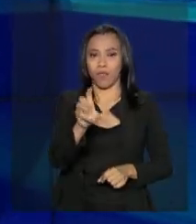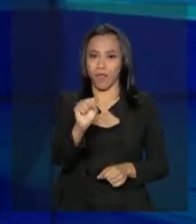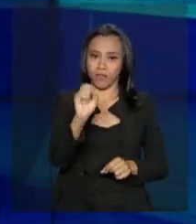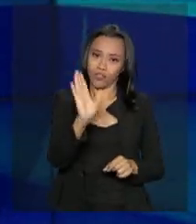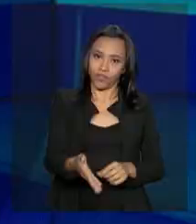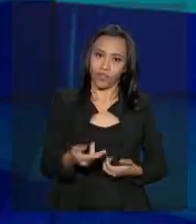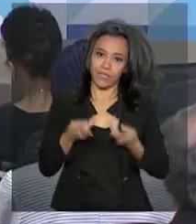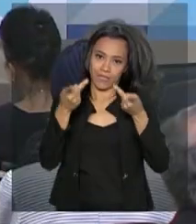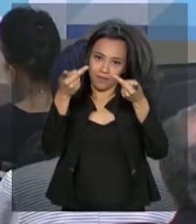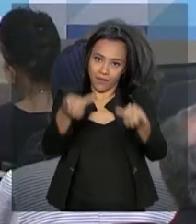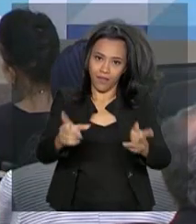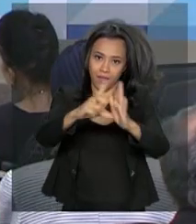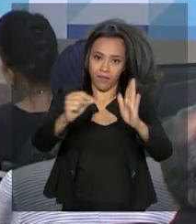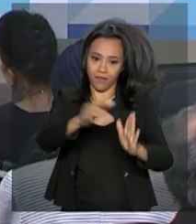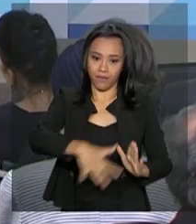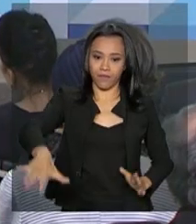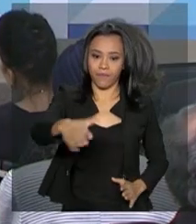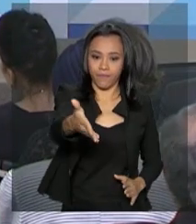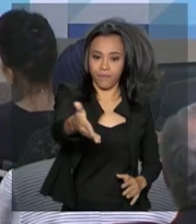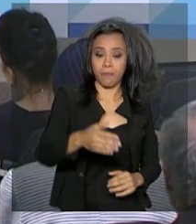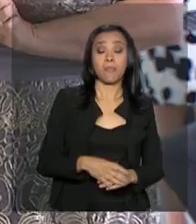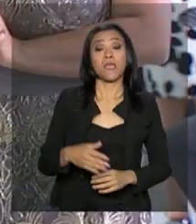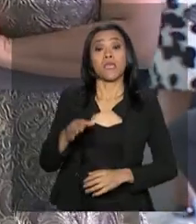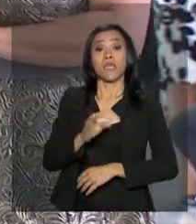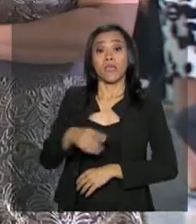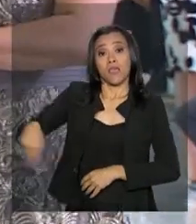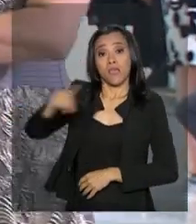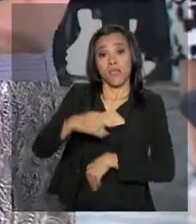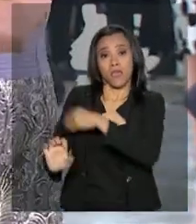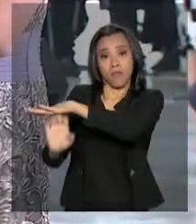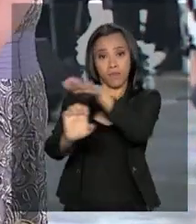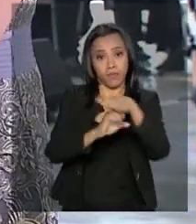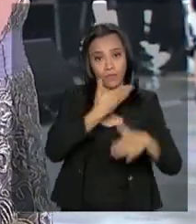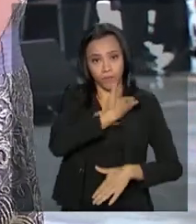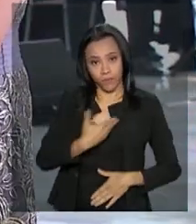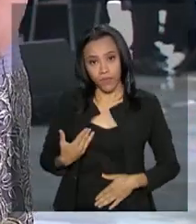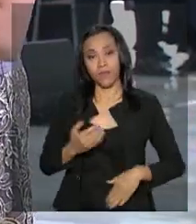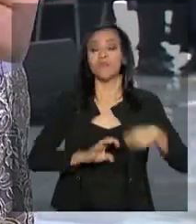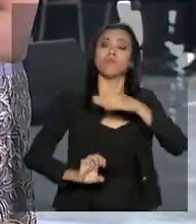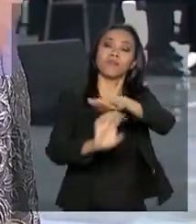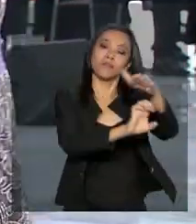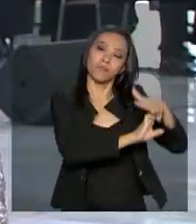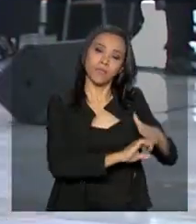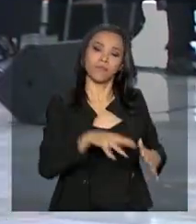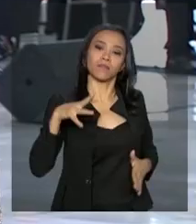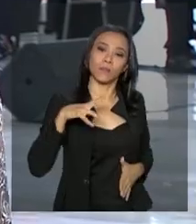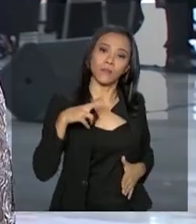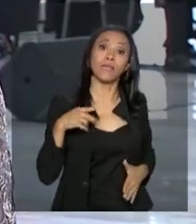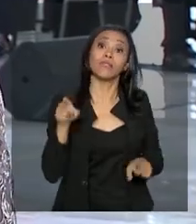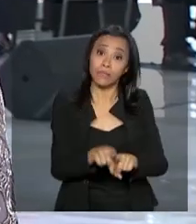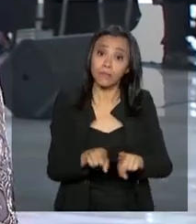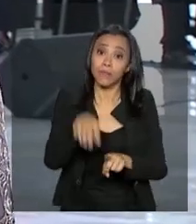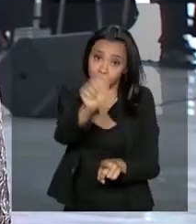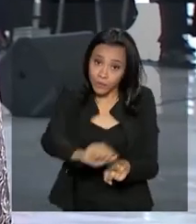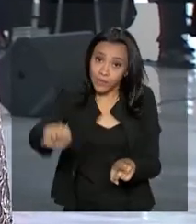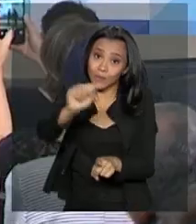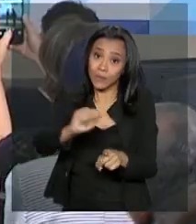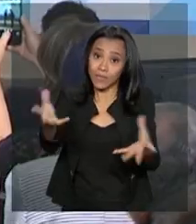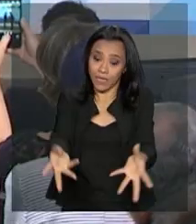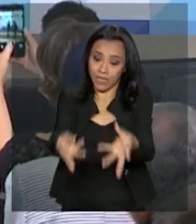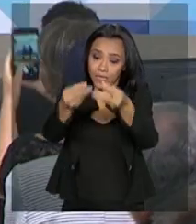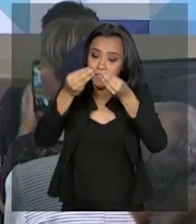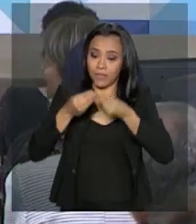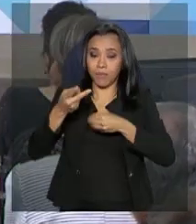a senadora e as empresas públicas e privadas além de associações receberam do governo federal o prêmio o